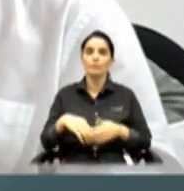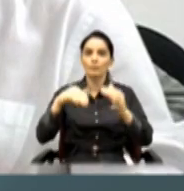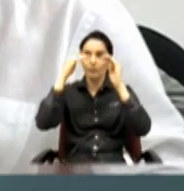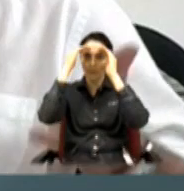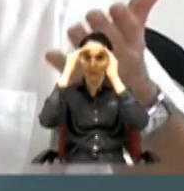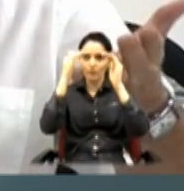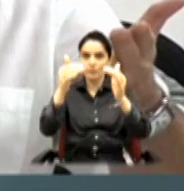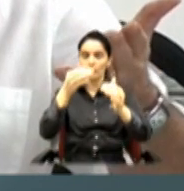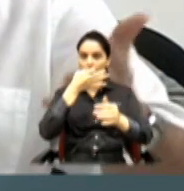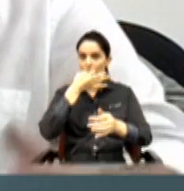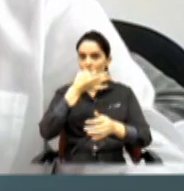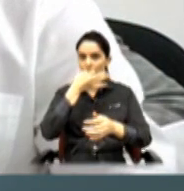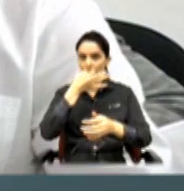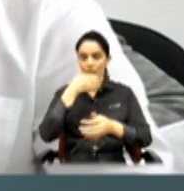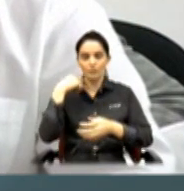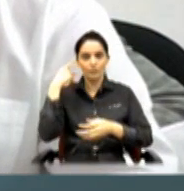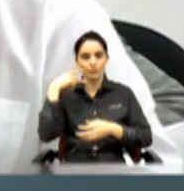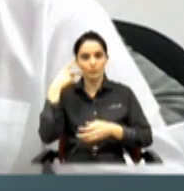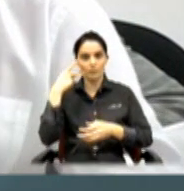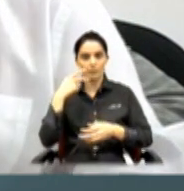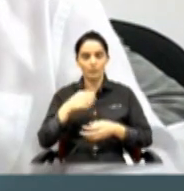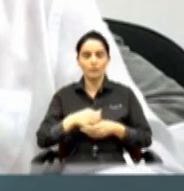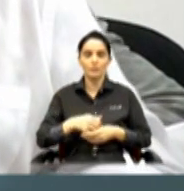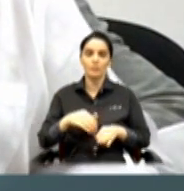Dr. Júlio, o projeto de lei